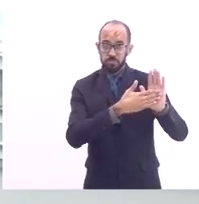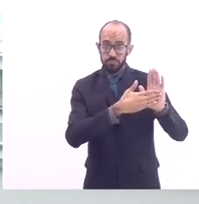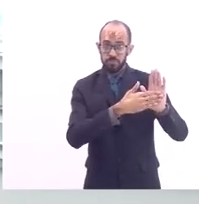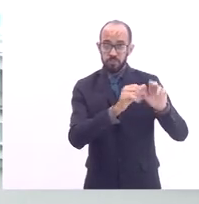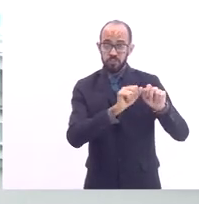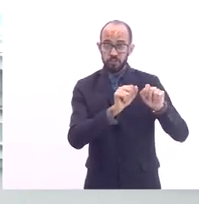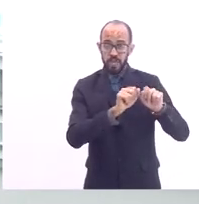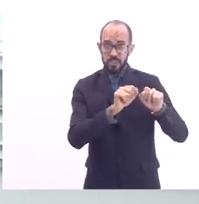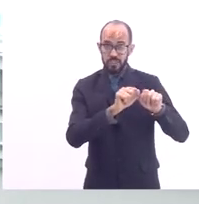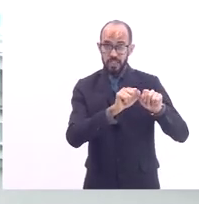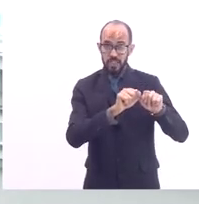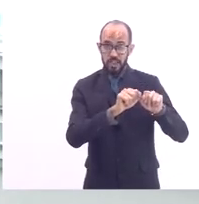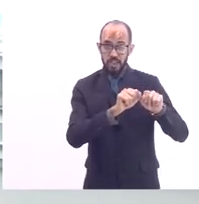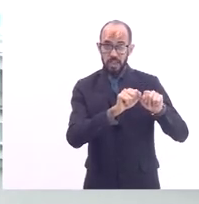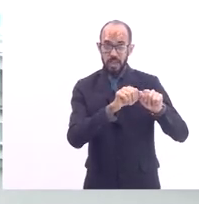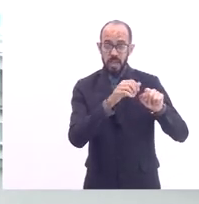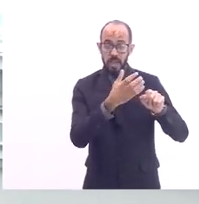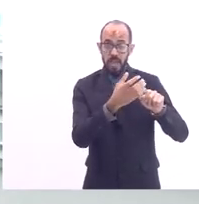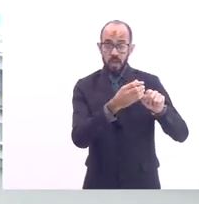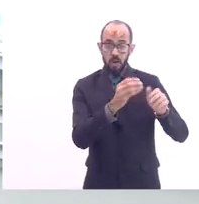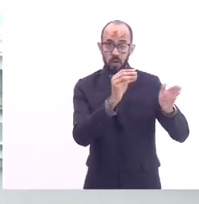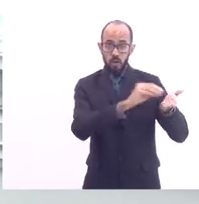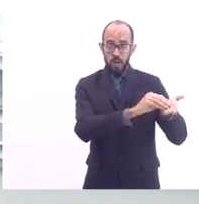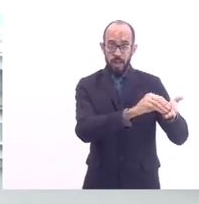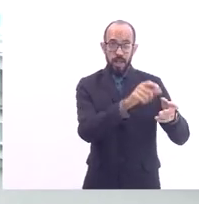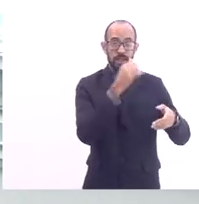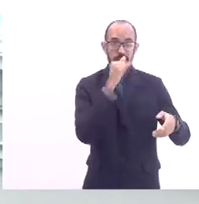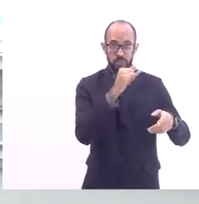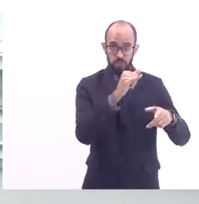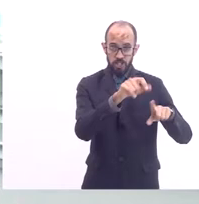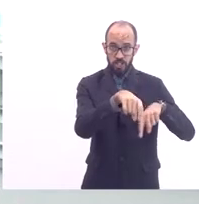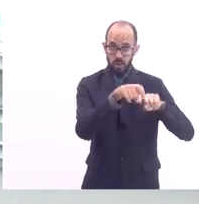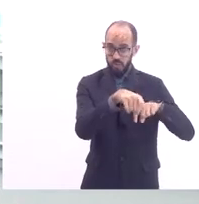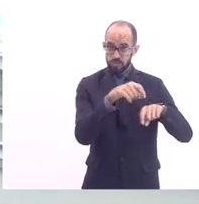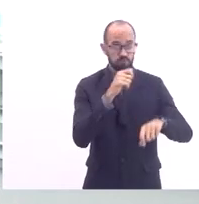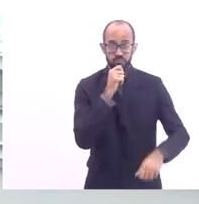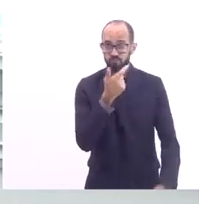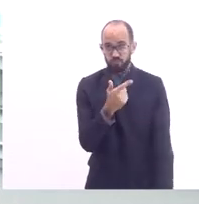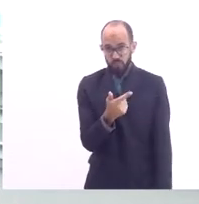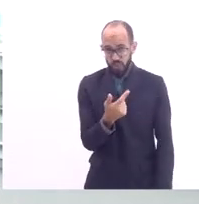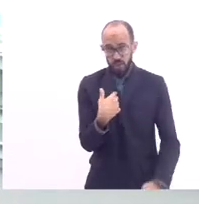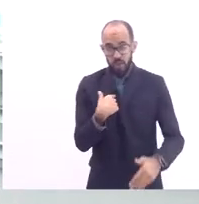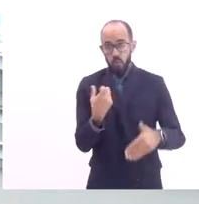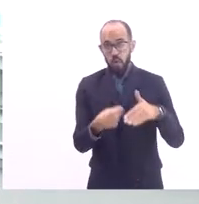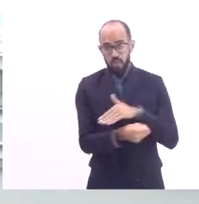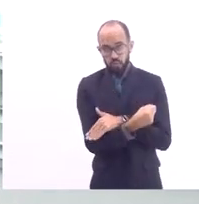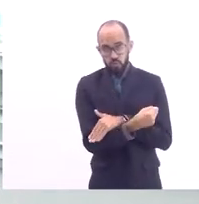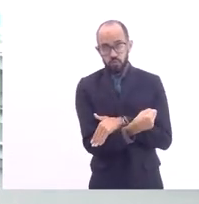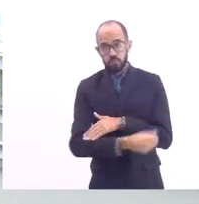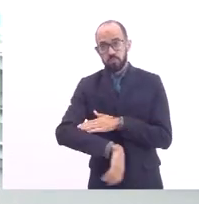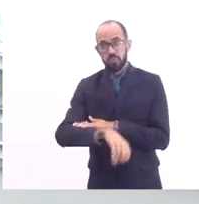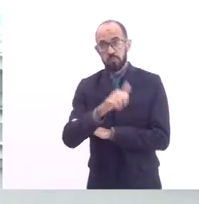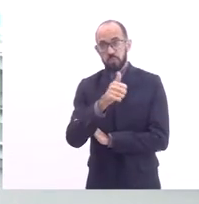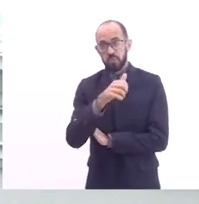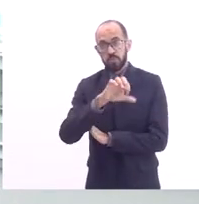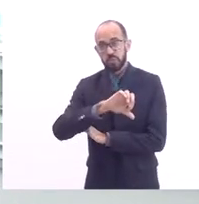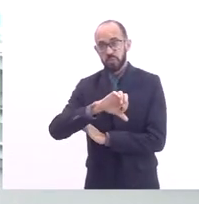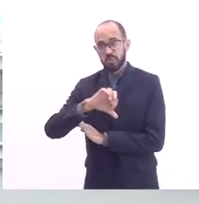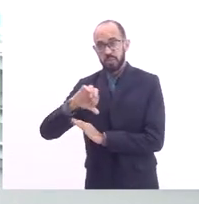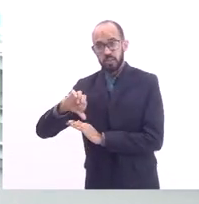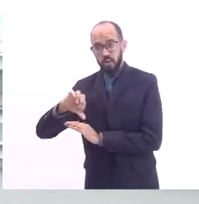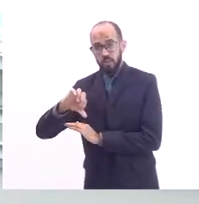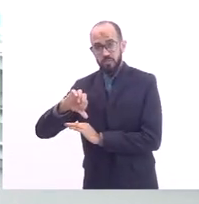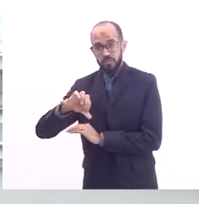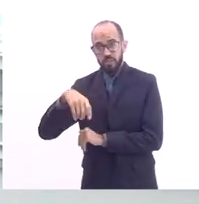existia. Nós assumimos a secretaria em 99, criamos um programa chamado Luz no Campo,